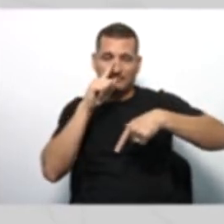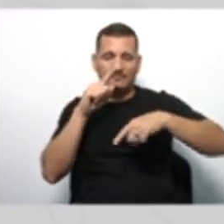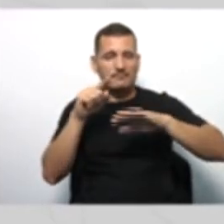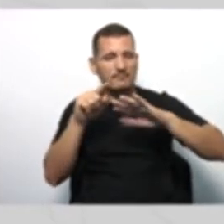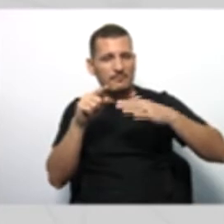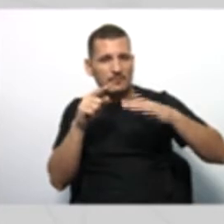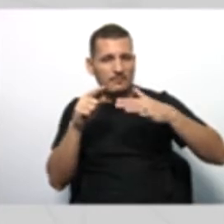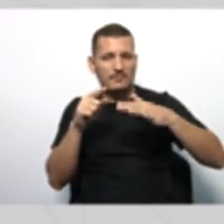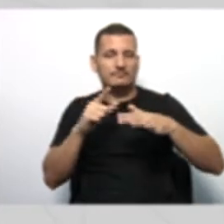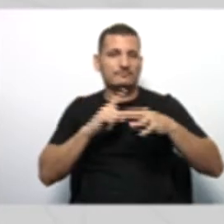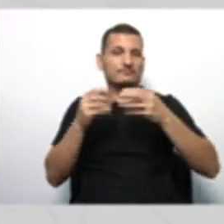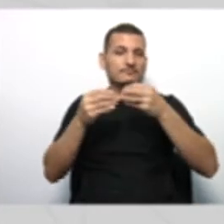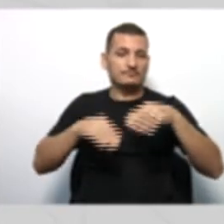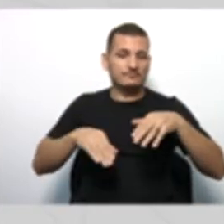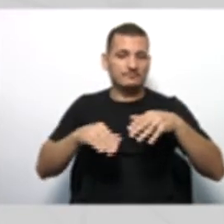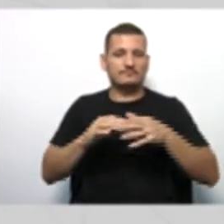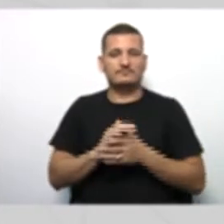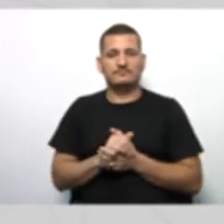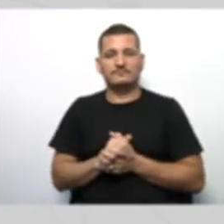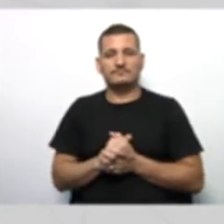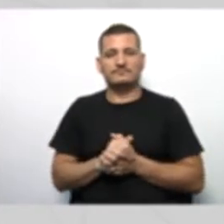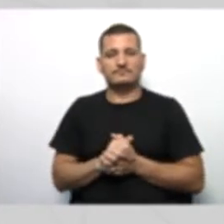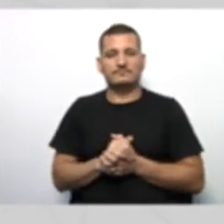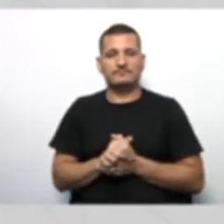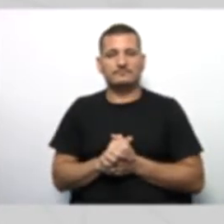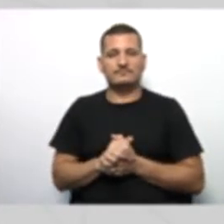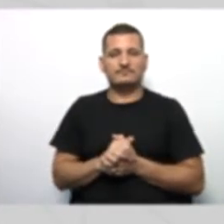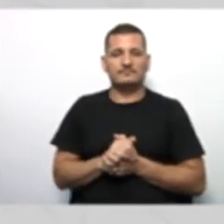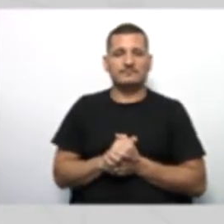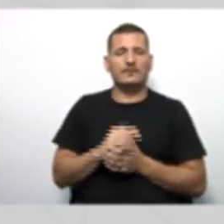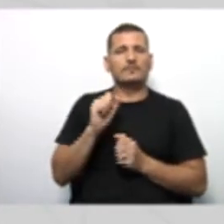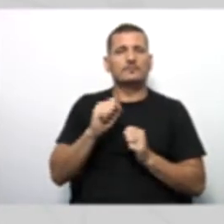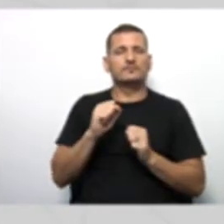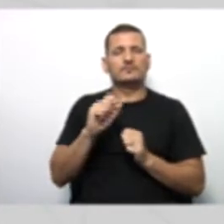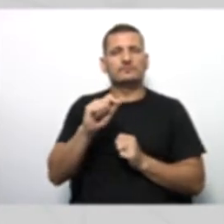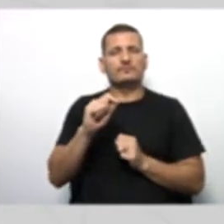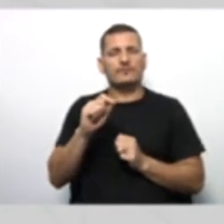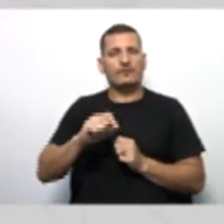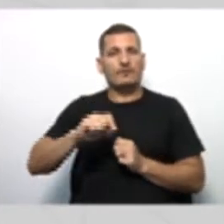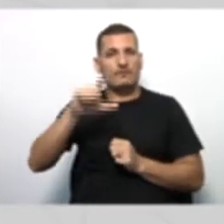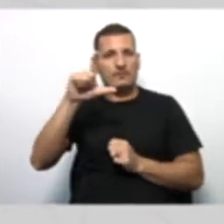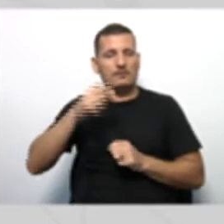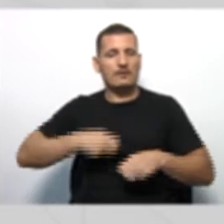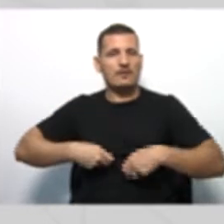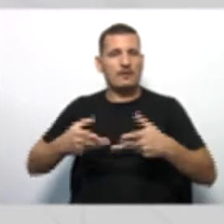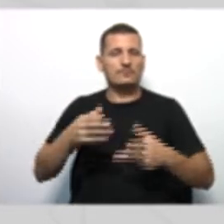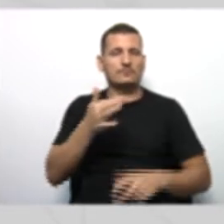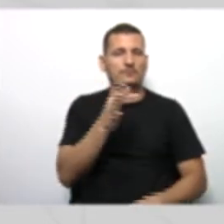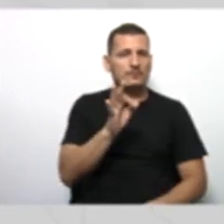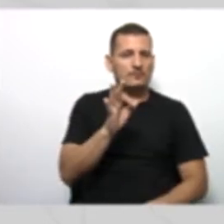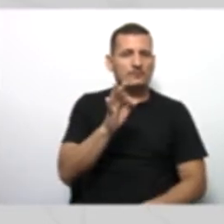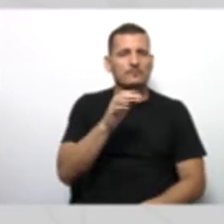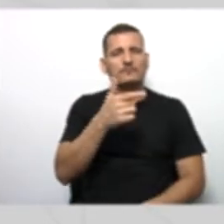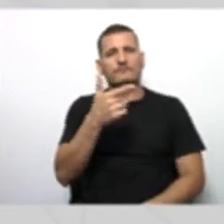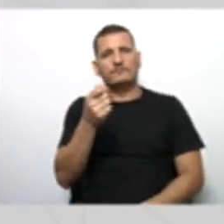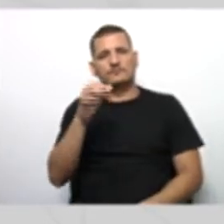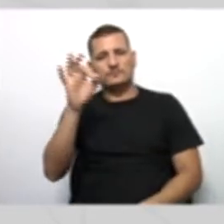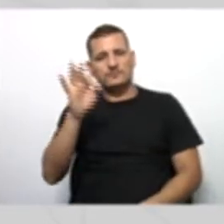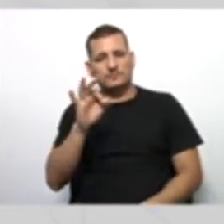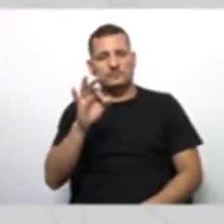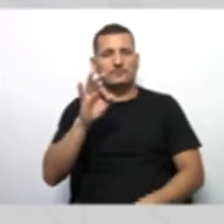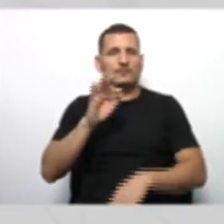tinta, né? Bateu na trave, mas não entrou, meu amigo, é baixo, tá bom? Não é um risco muito alto, eu não tenho que me preocupar. Agora, quando